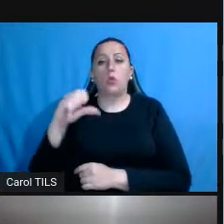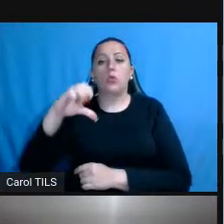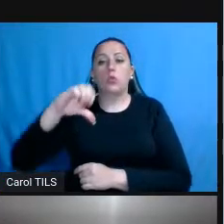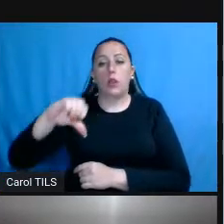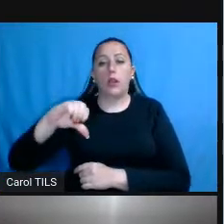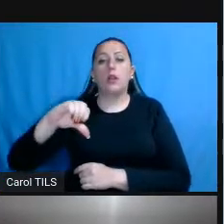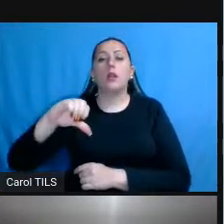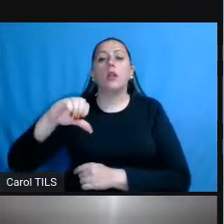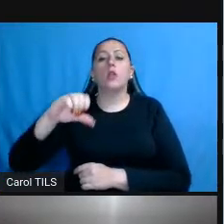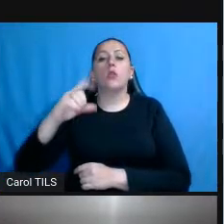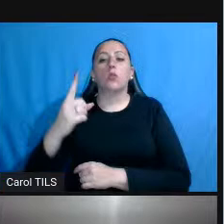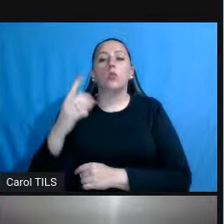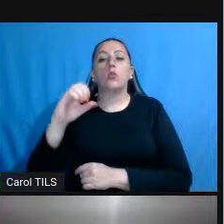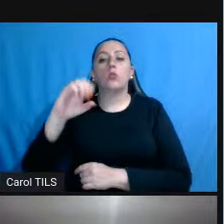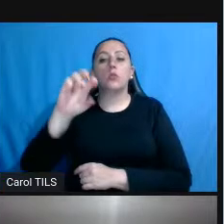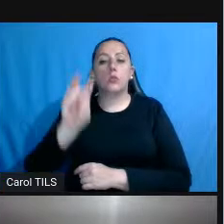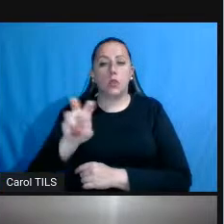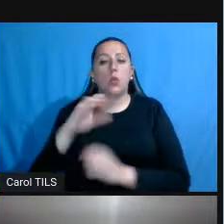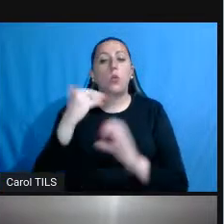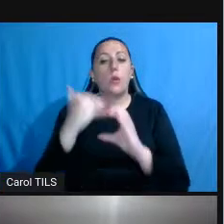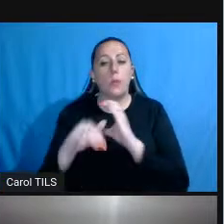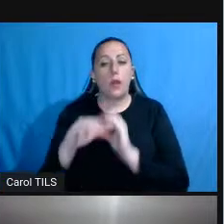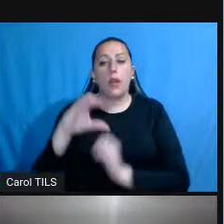51-3483-9105. E o e-mail é